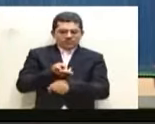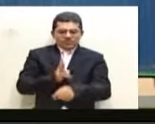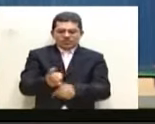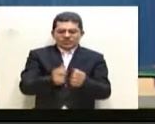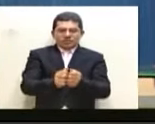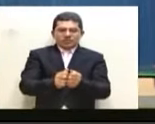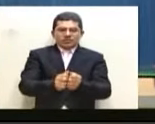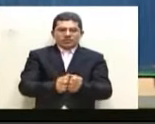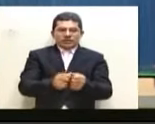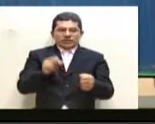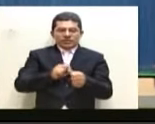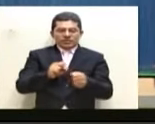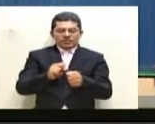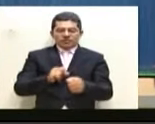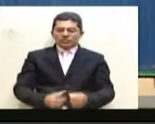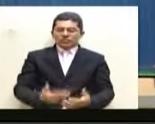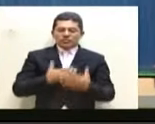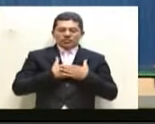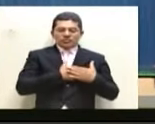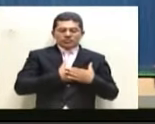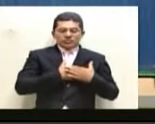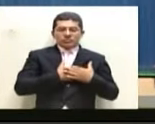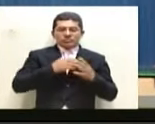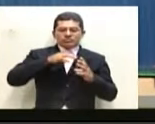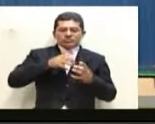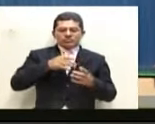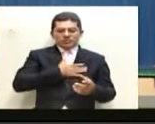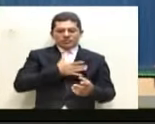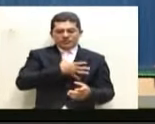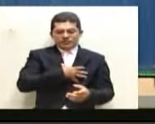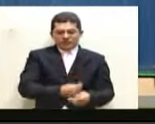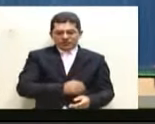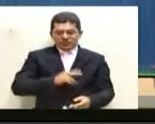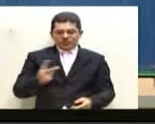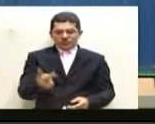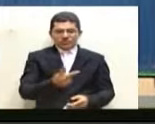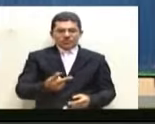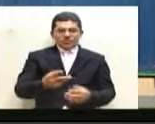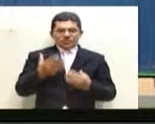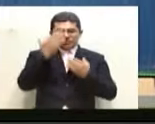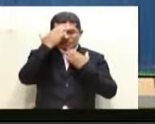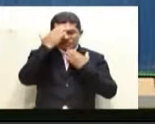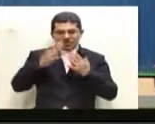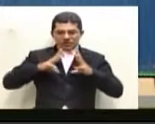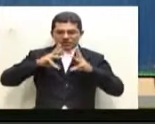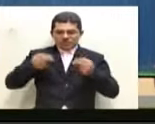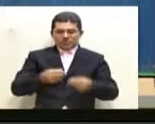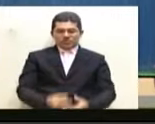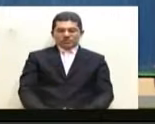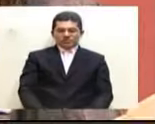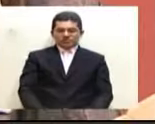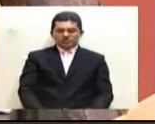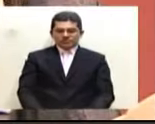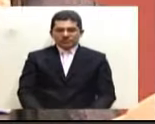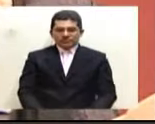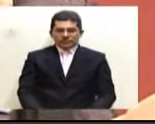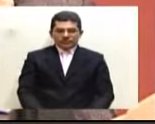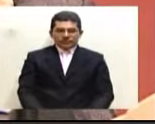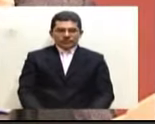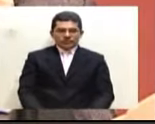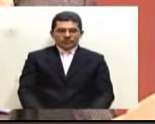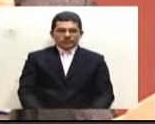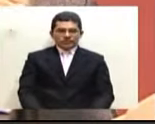para reescrever com o maior amor do mundo, que é o que eu tenho por ela, pelos meus filhos. Muito obrigado a todos. Deus abençoe a todos. Deputado Marcelo, eu